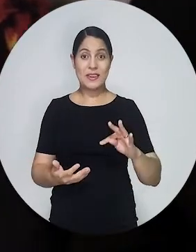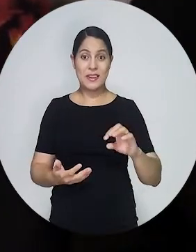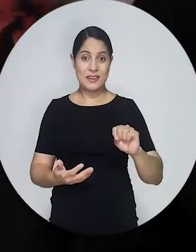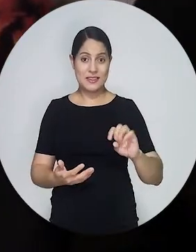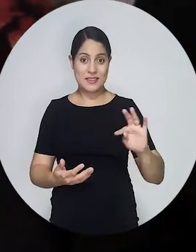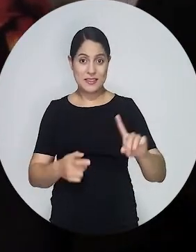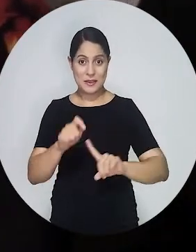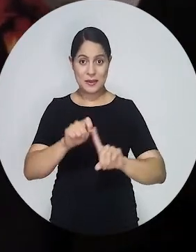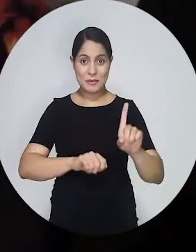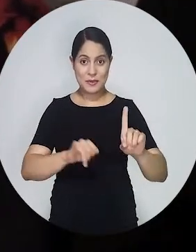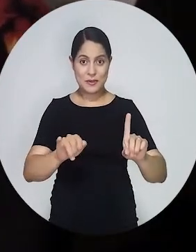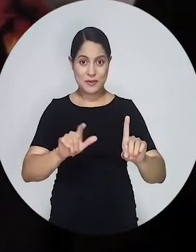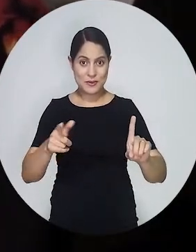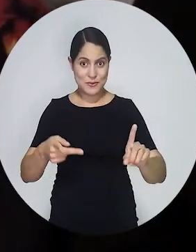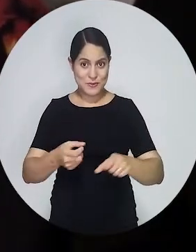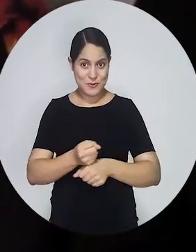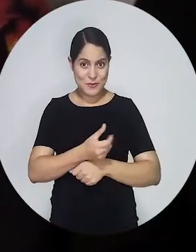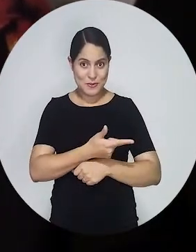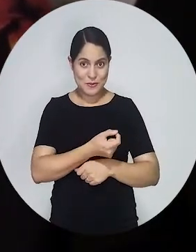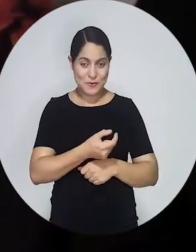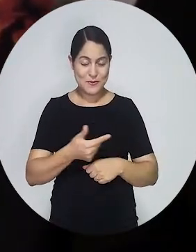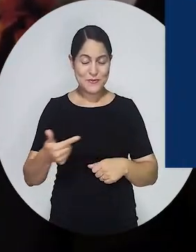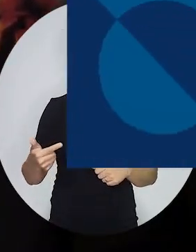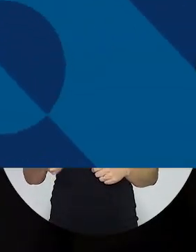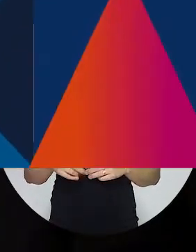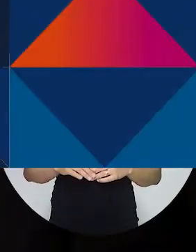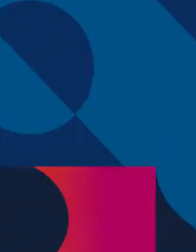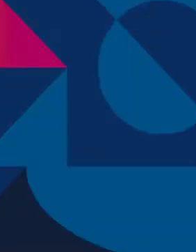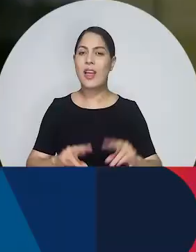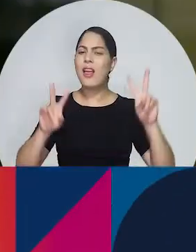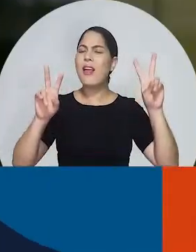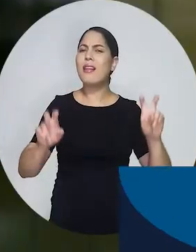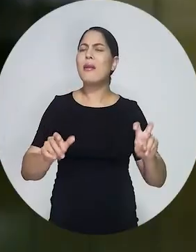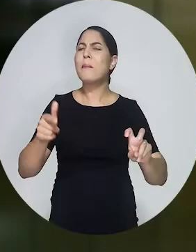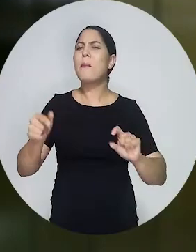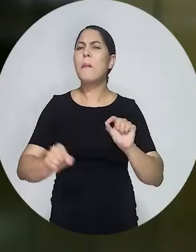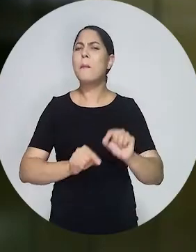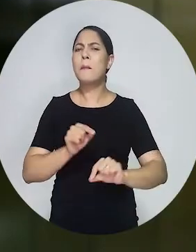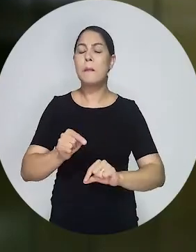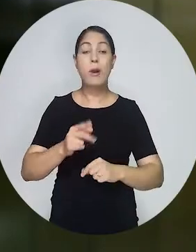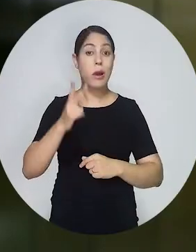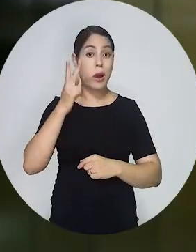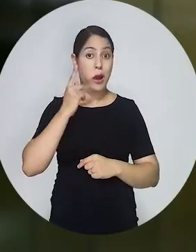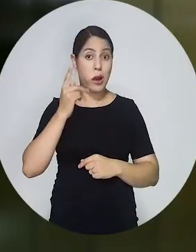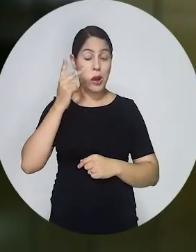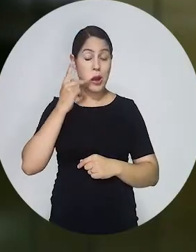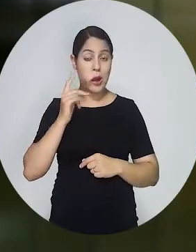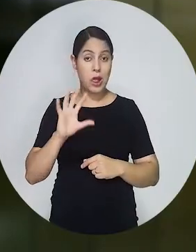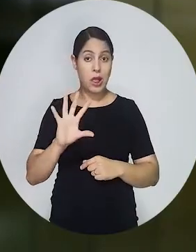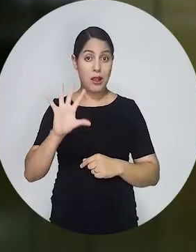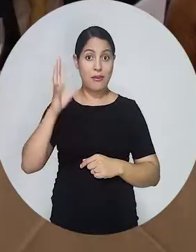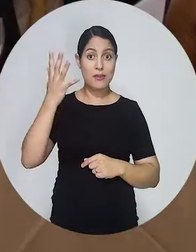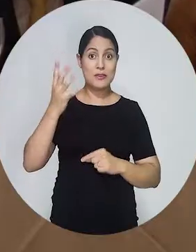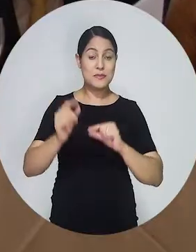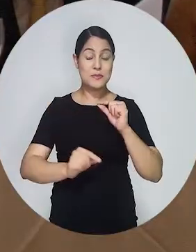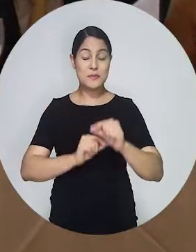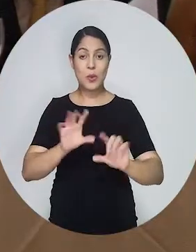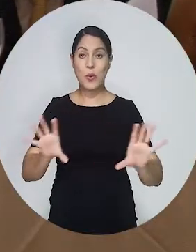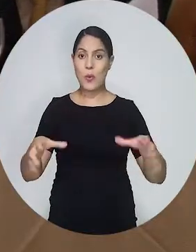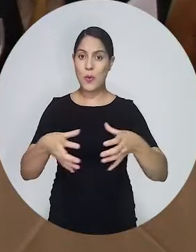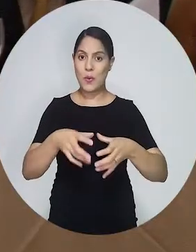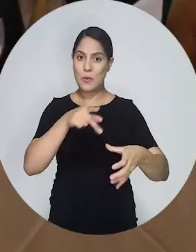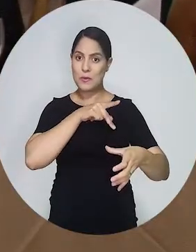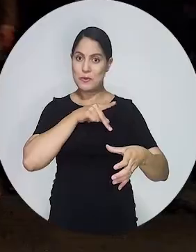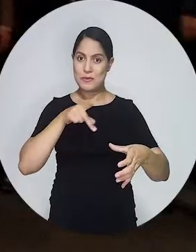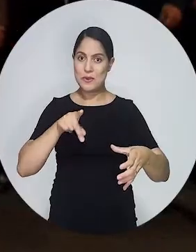especial desta Corte no início de julho deste ano. Mudando de assunto, aconteceu em Fortaleza, no Ceará, o